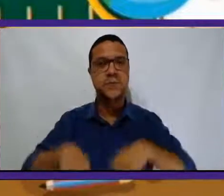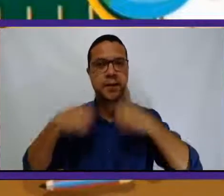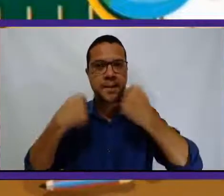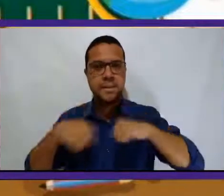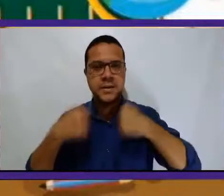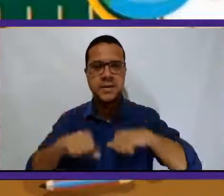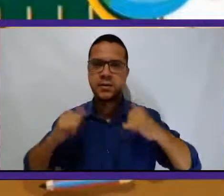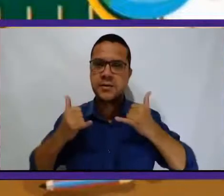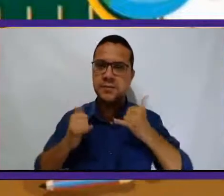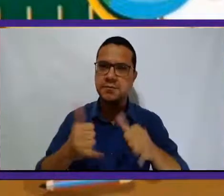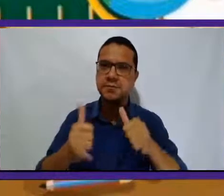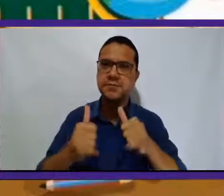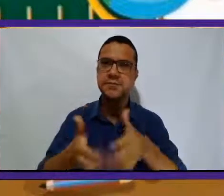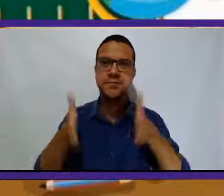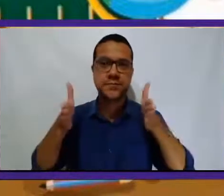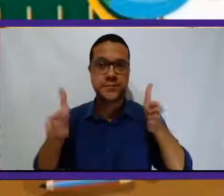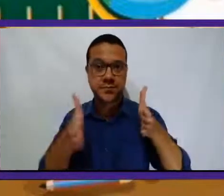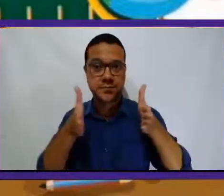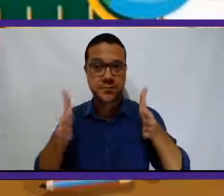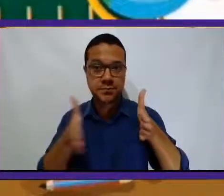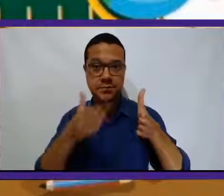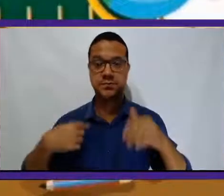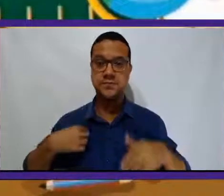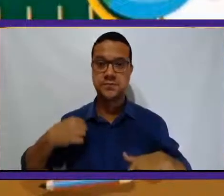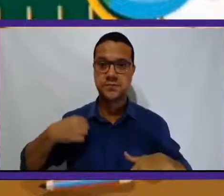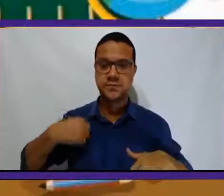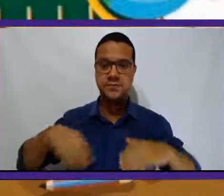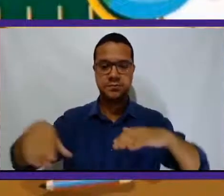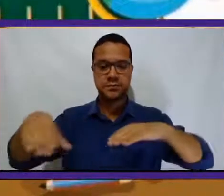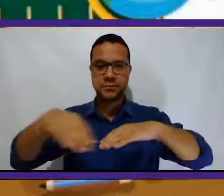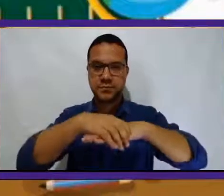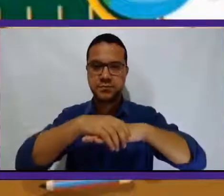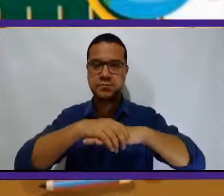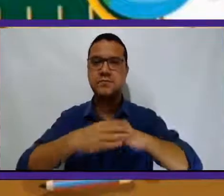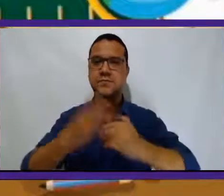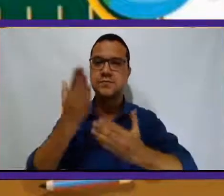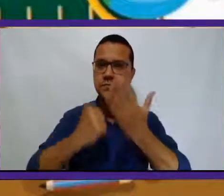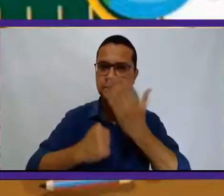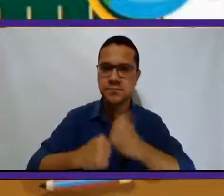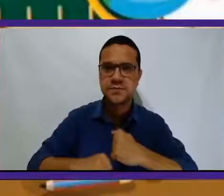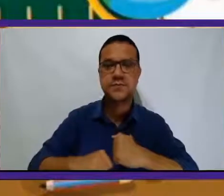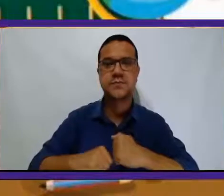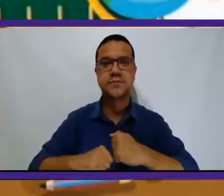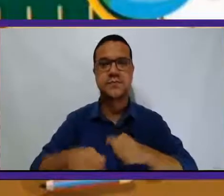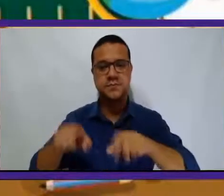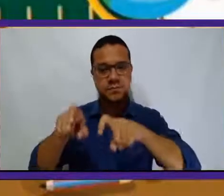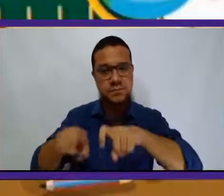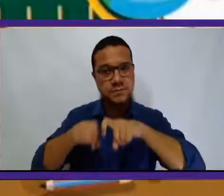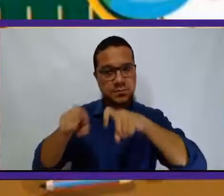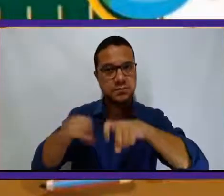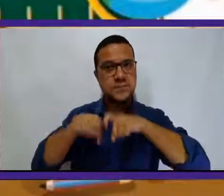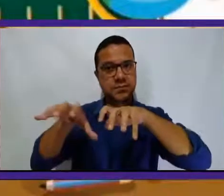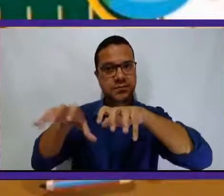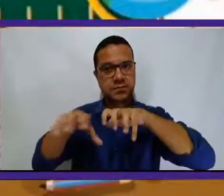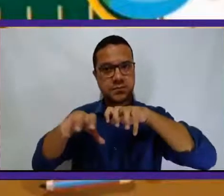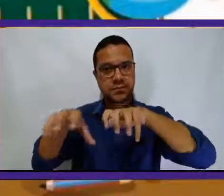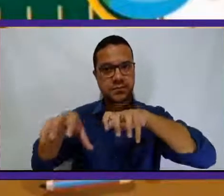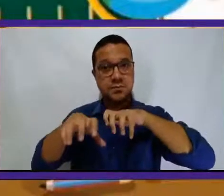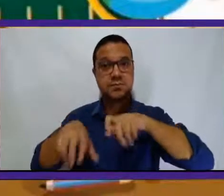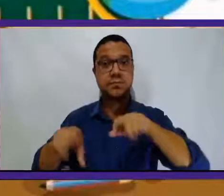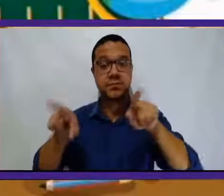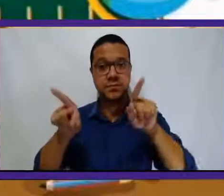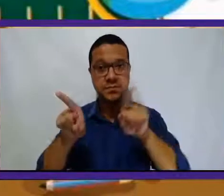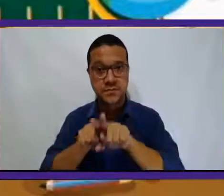É necessária Energia elétrica Para a produção De roupas De calçados De comida Na agricultura